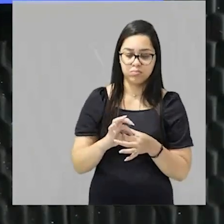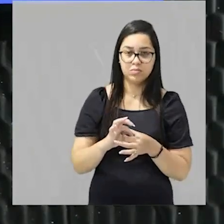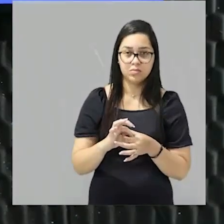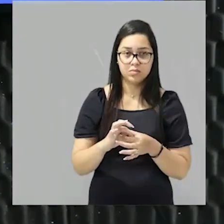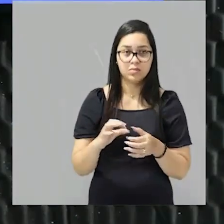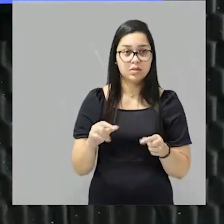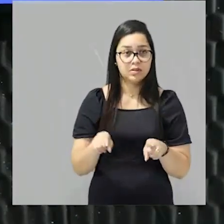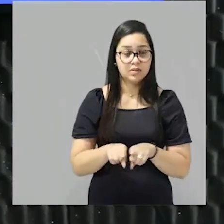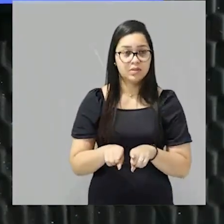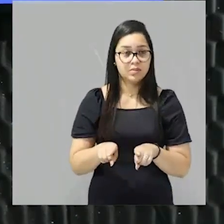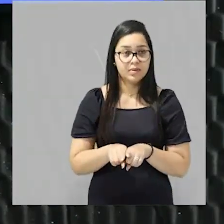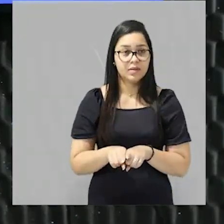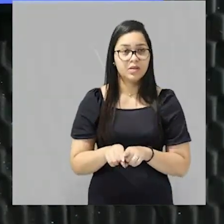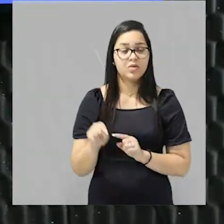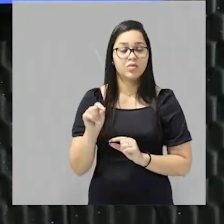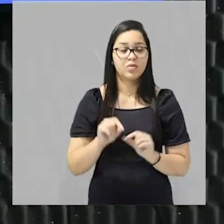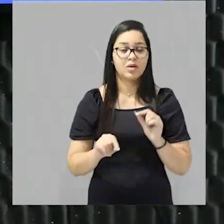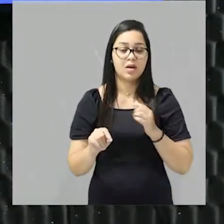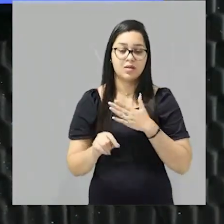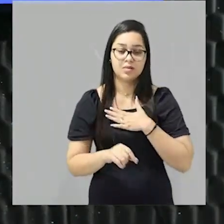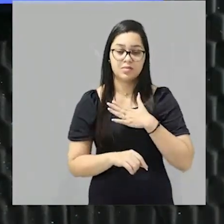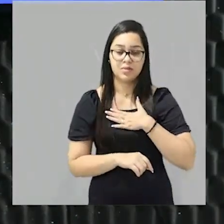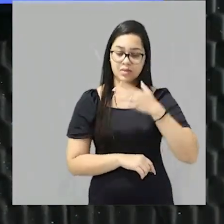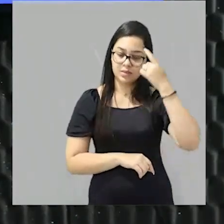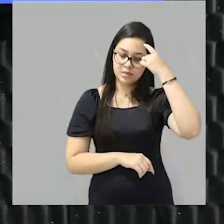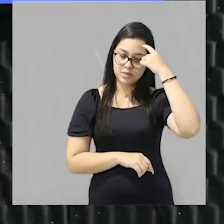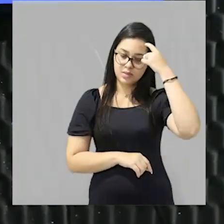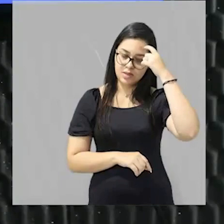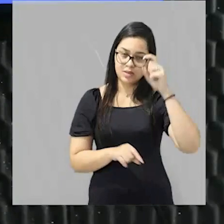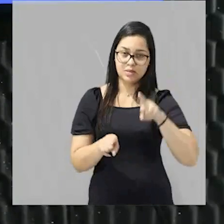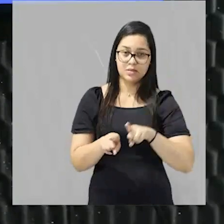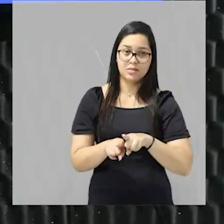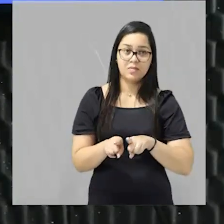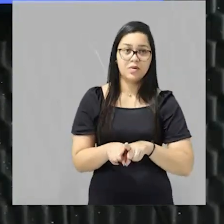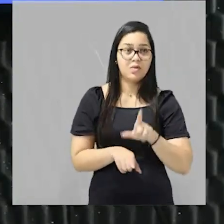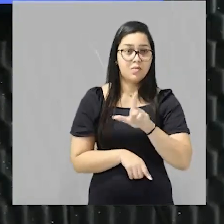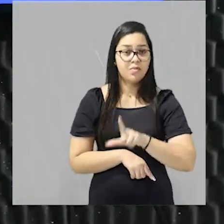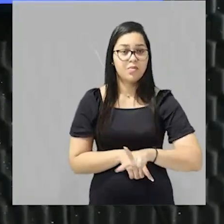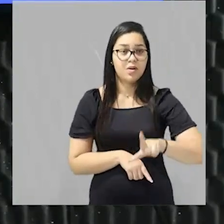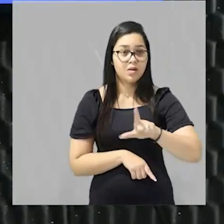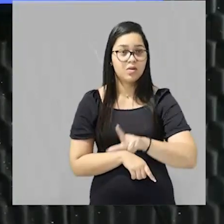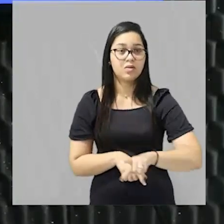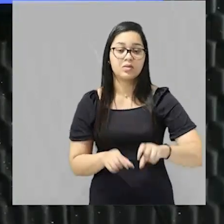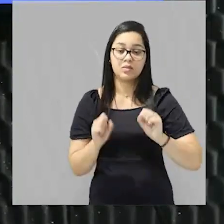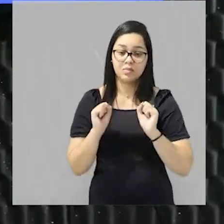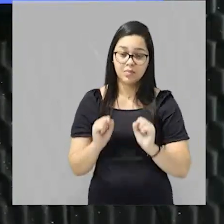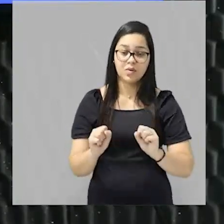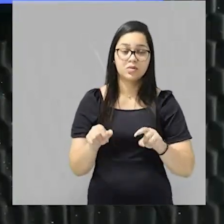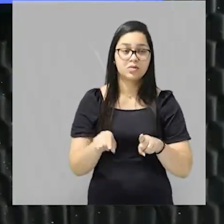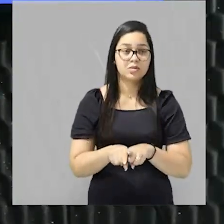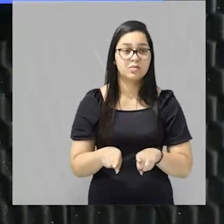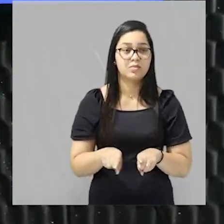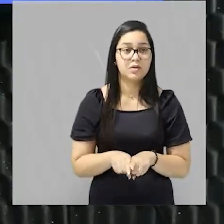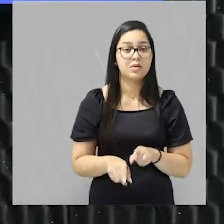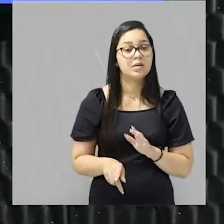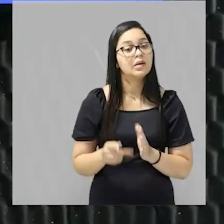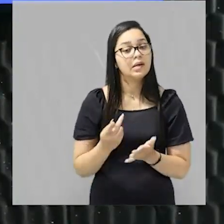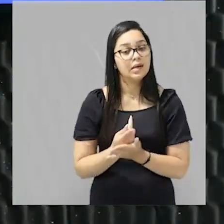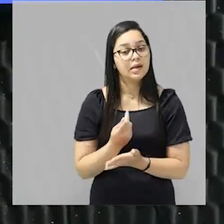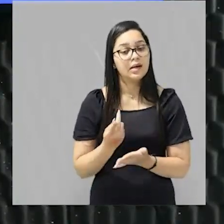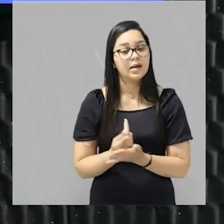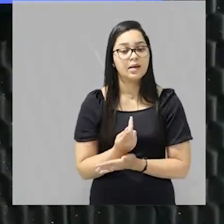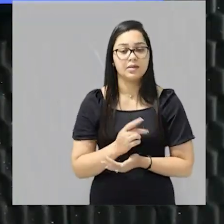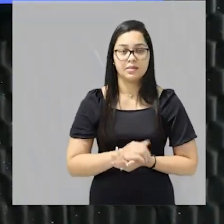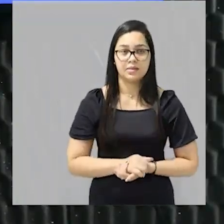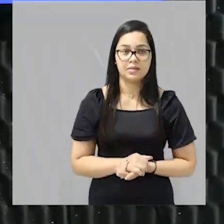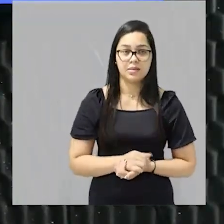me cercar de elementos para que essa uma interpretação seja alcançada